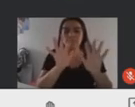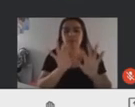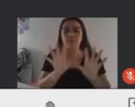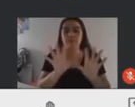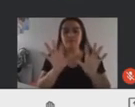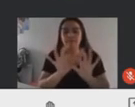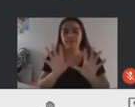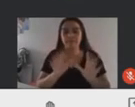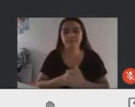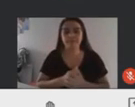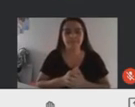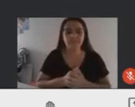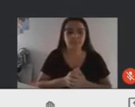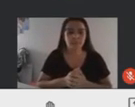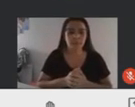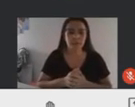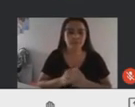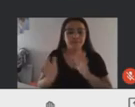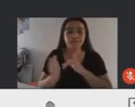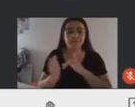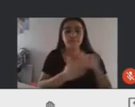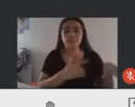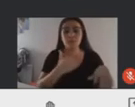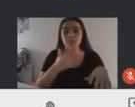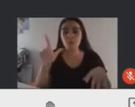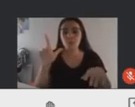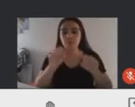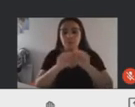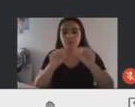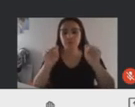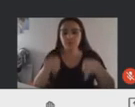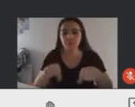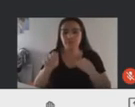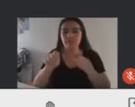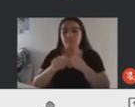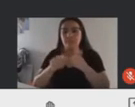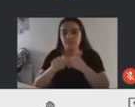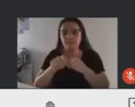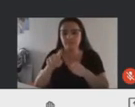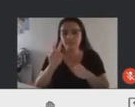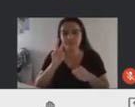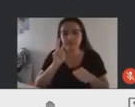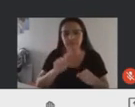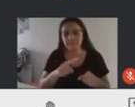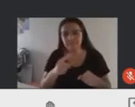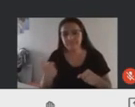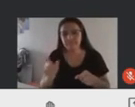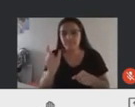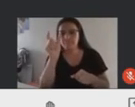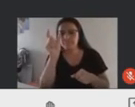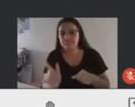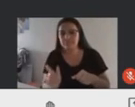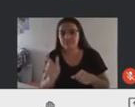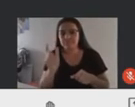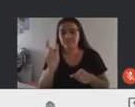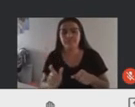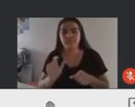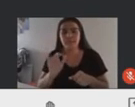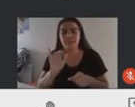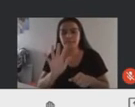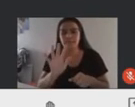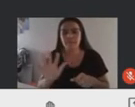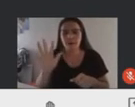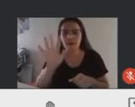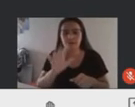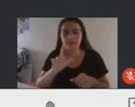Esse aqui também é um sistema que nós montamos no nosso laboratório, tá? Aqui um coolerzinho, quando termina a digestão, e ele tem o controle de